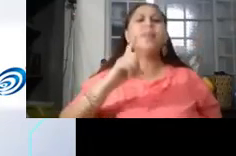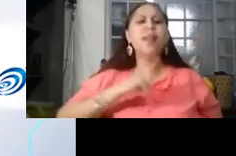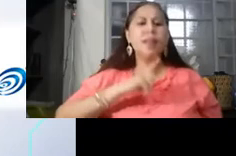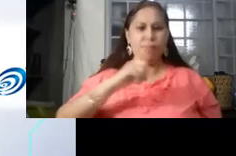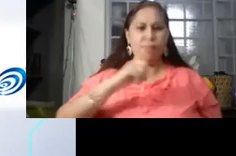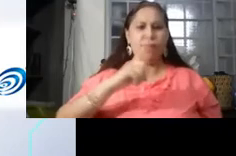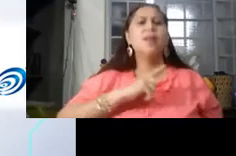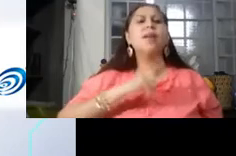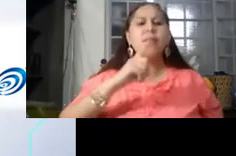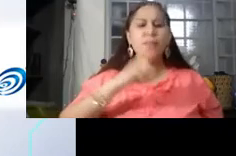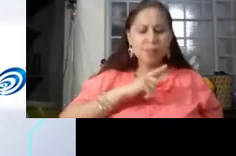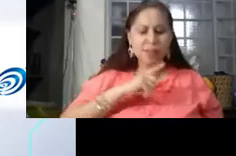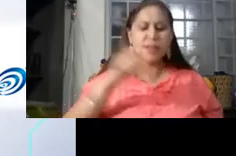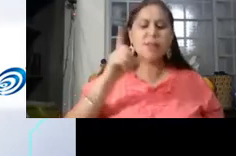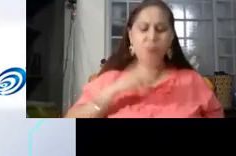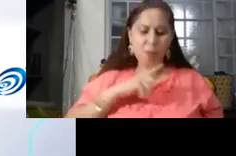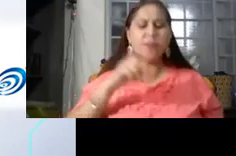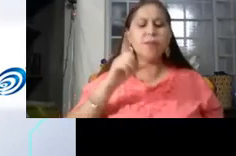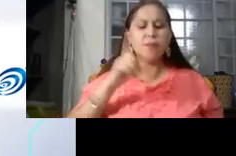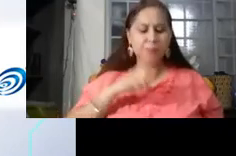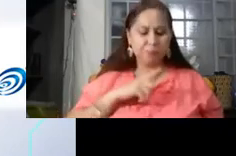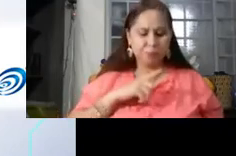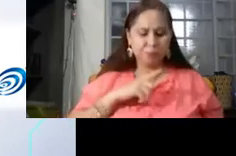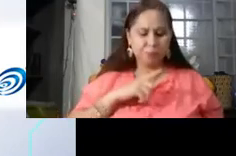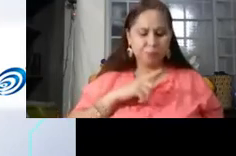ter. Tá vendo? Sentença afirmativa.